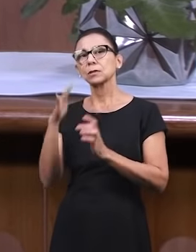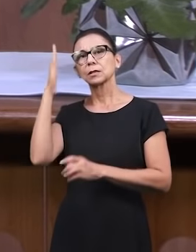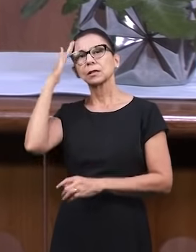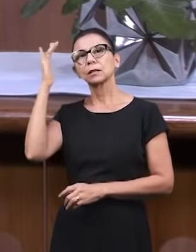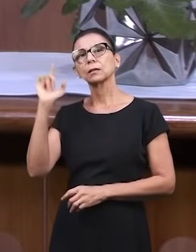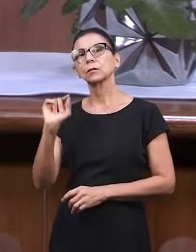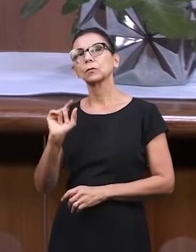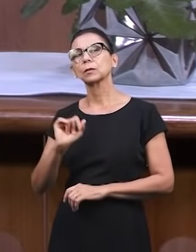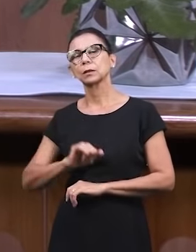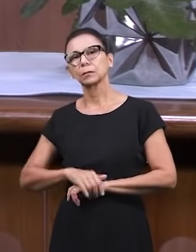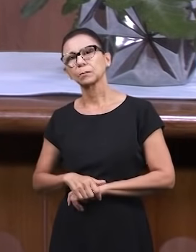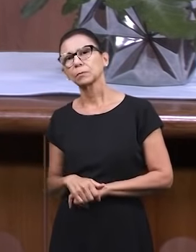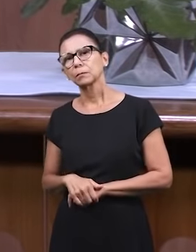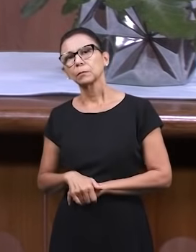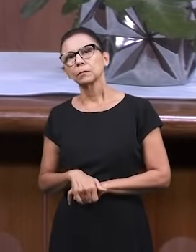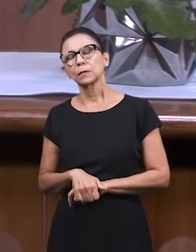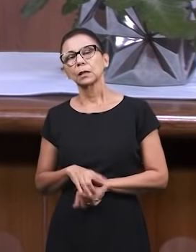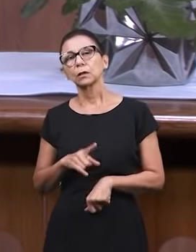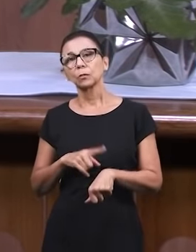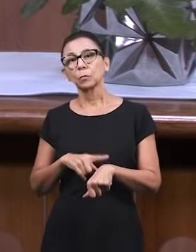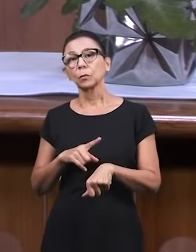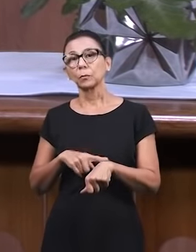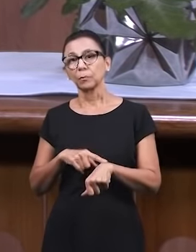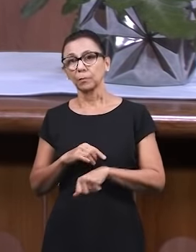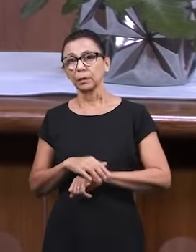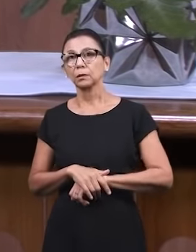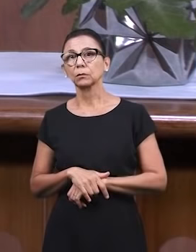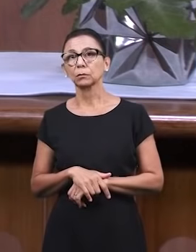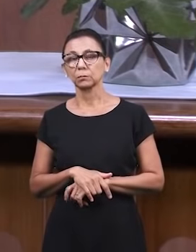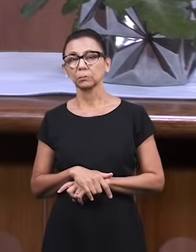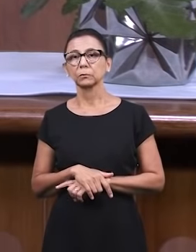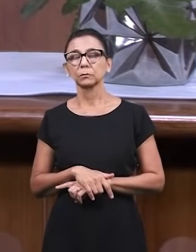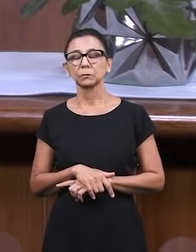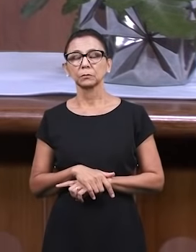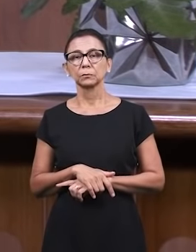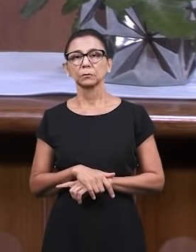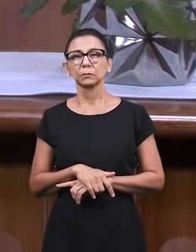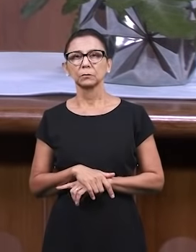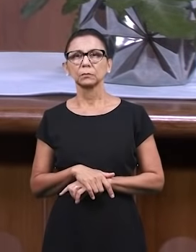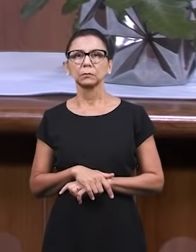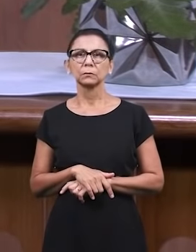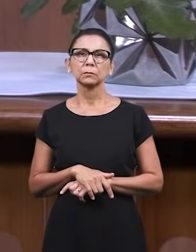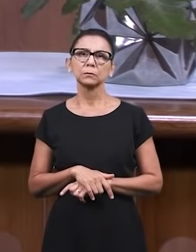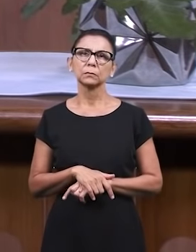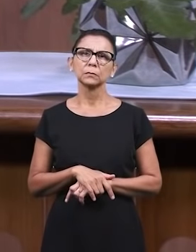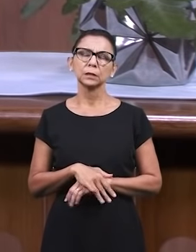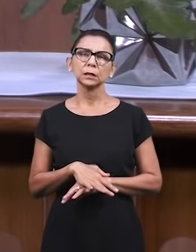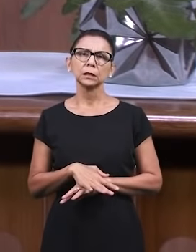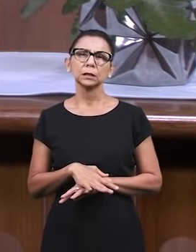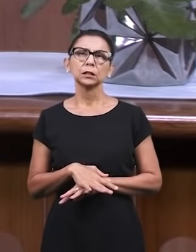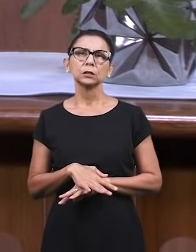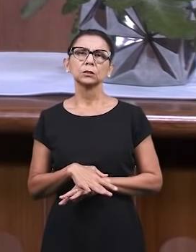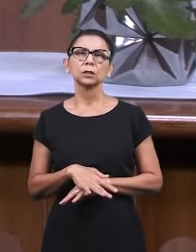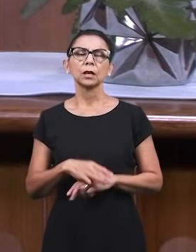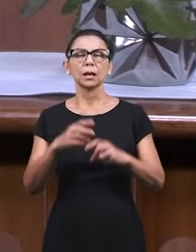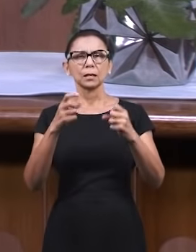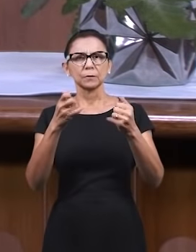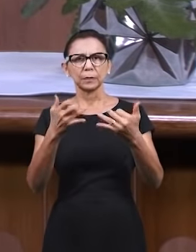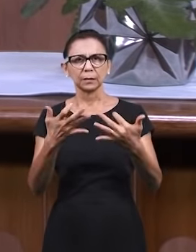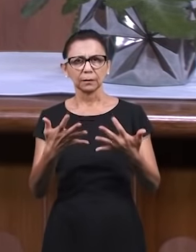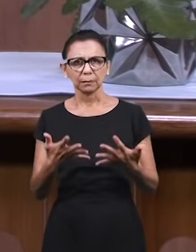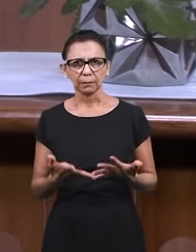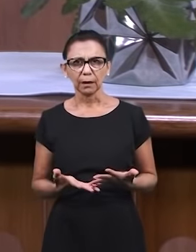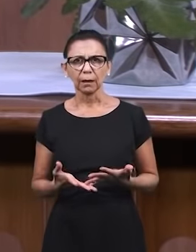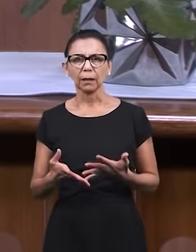momento de falar para eles a respeito de todo o propósito de Deus